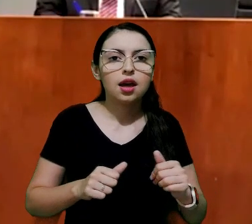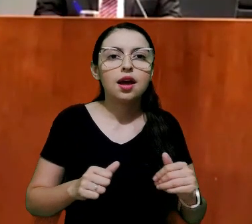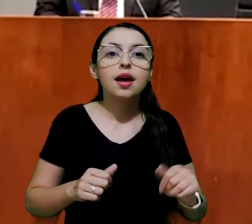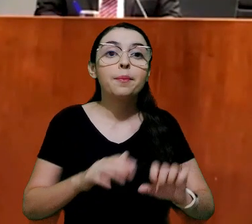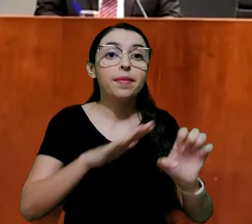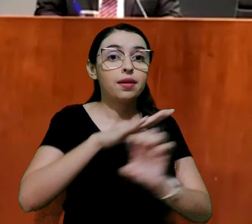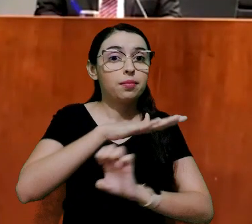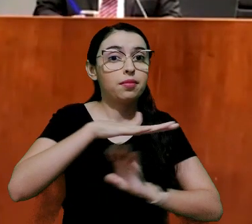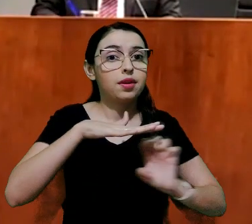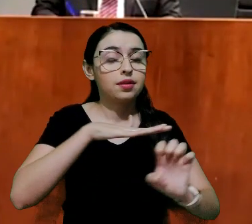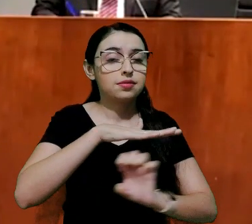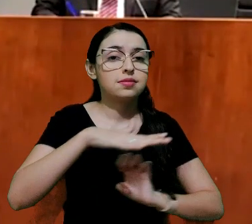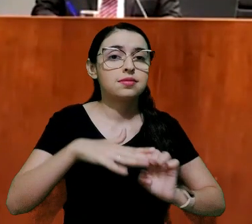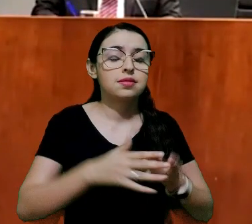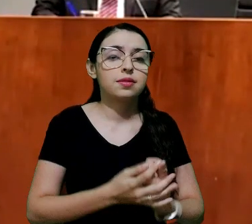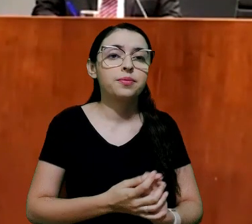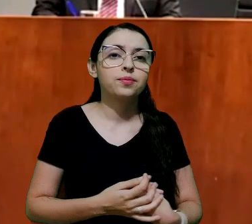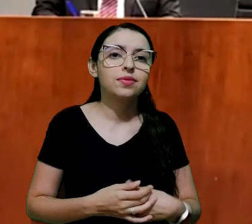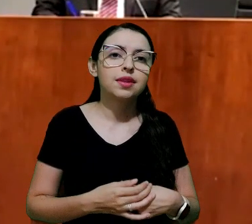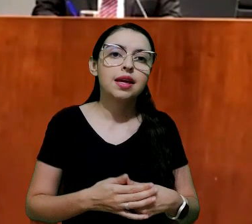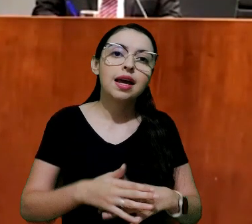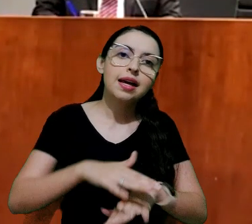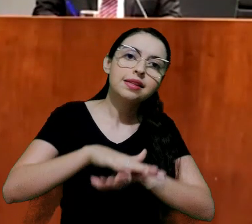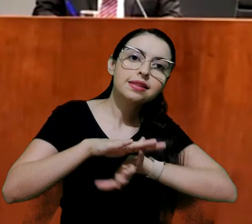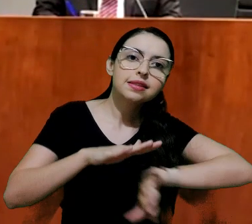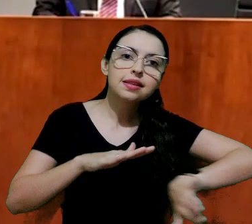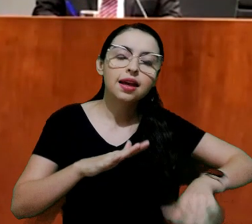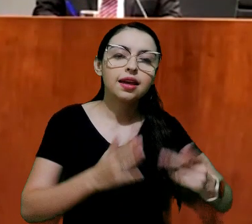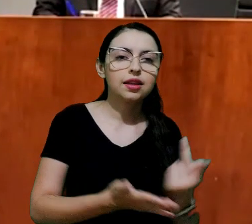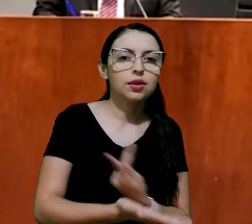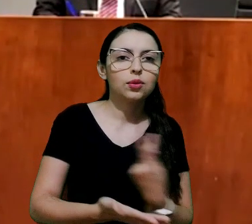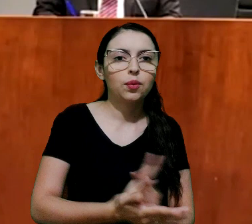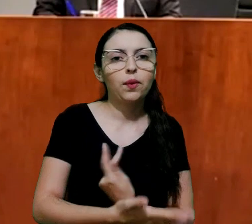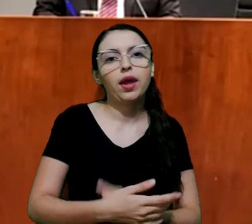A marginalidade do direito de sucessões.